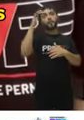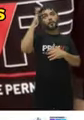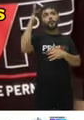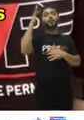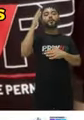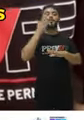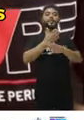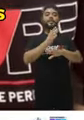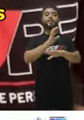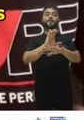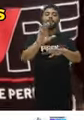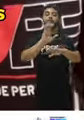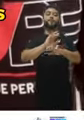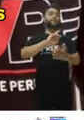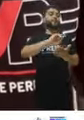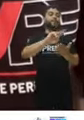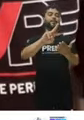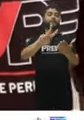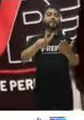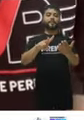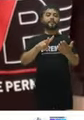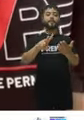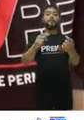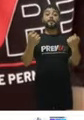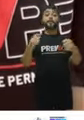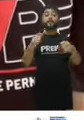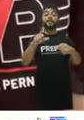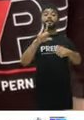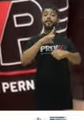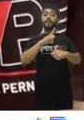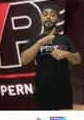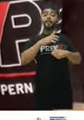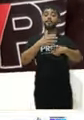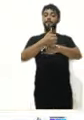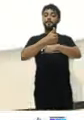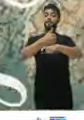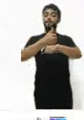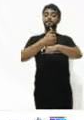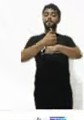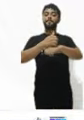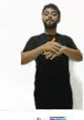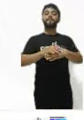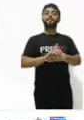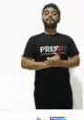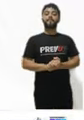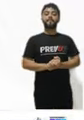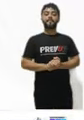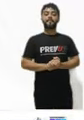ingressar nos mais variados cursos para formarem a sua carreira profissional.